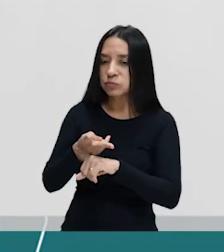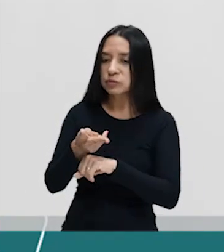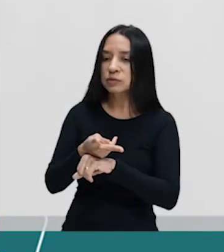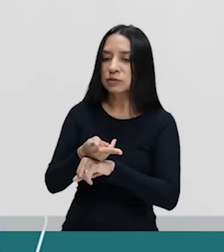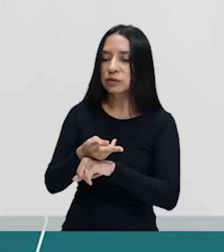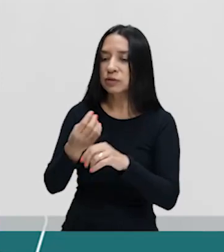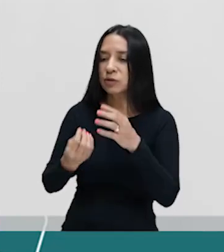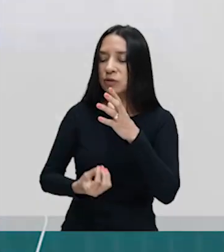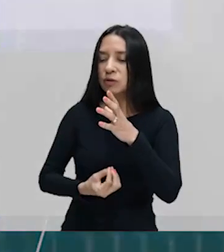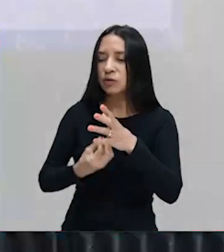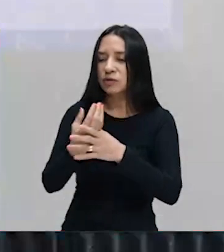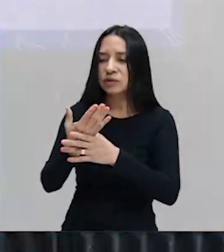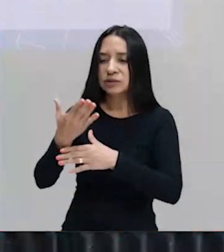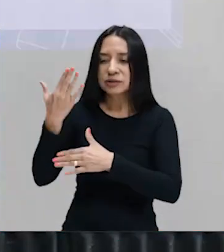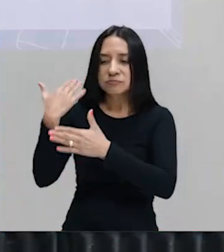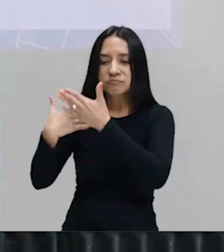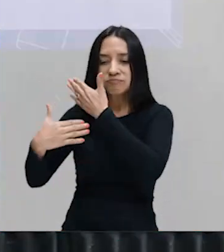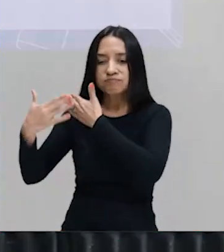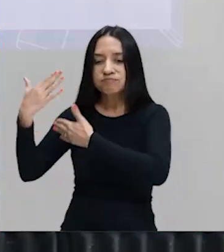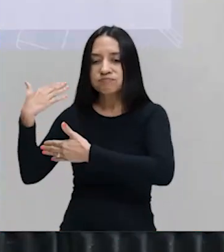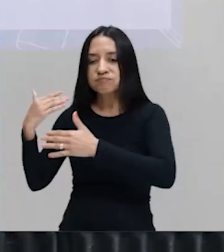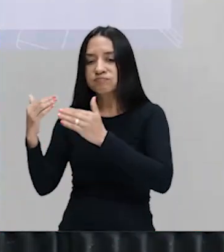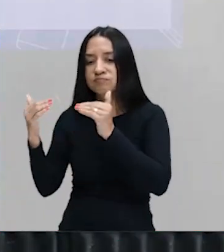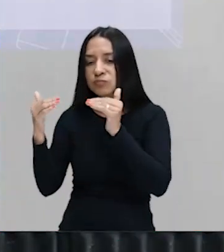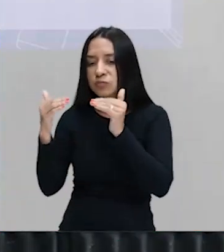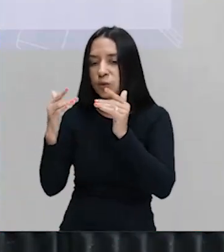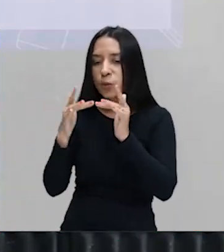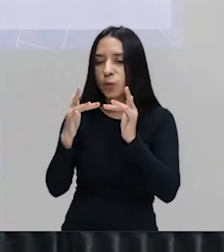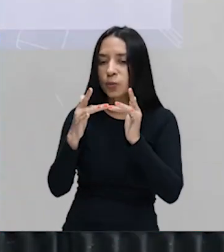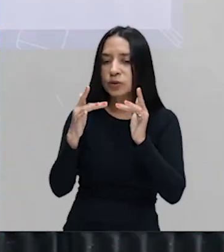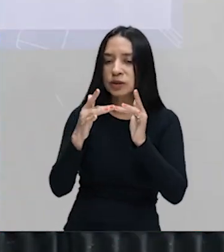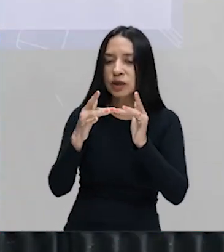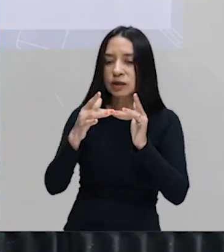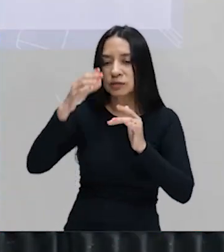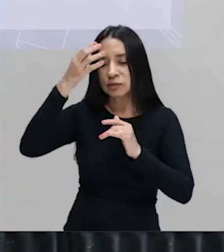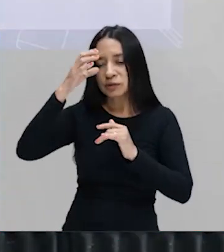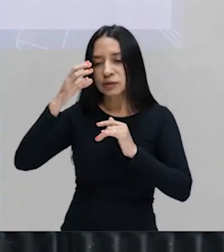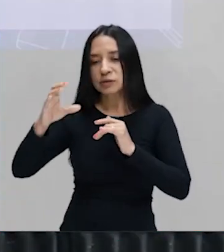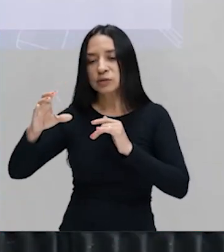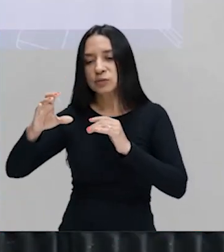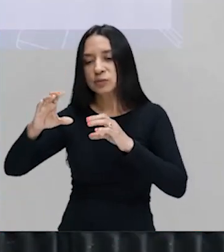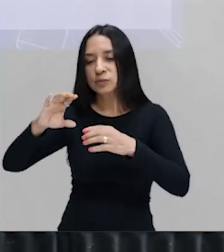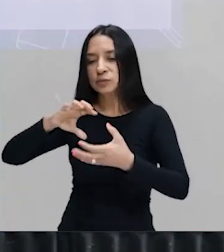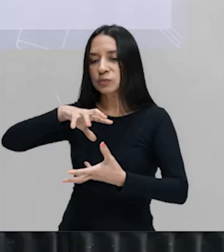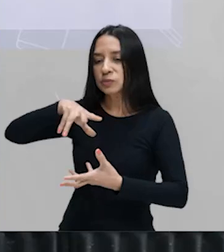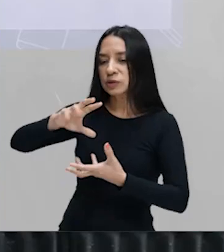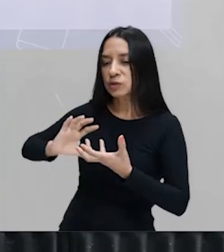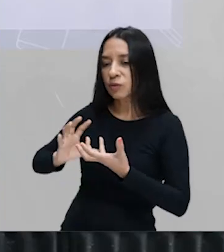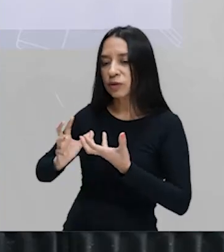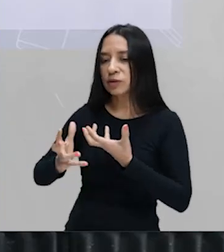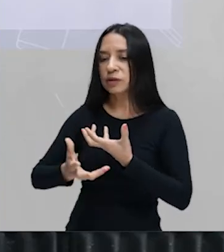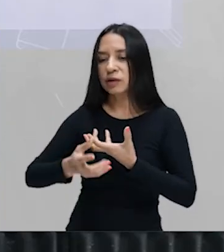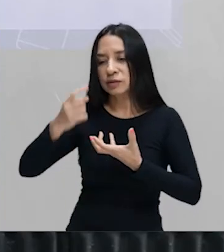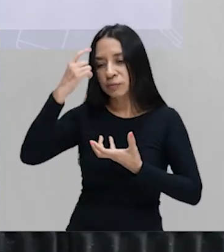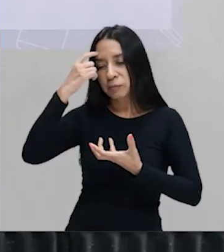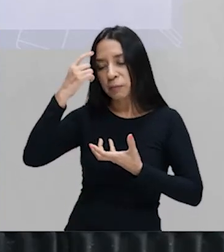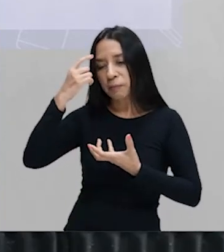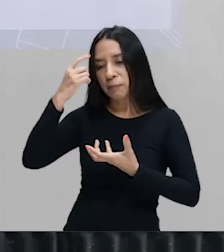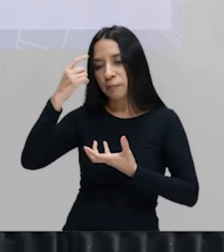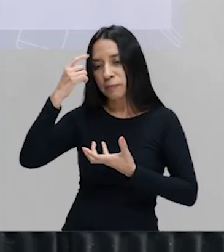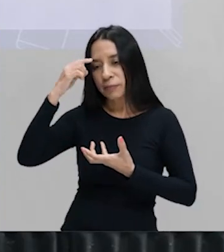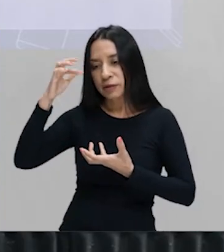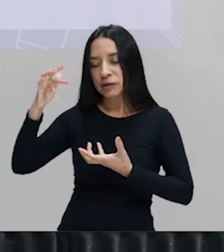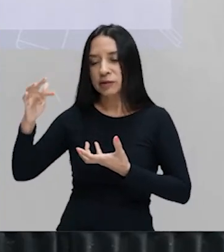lendárias, né? Contatos com as culturas orientais, com o pensamento egípcio e indiano por esta via, não foi possível